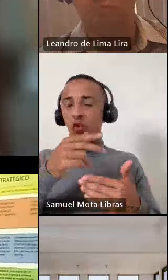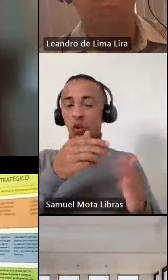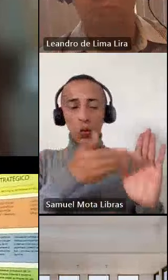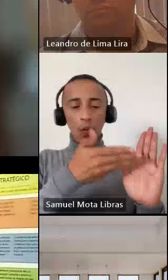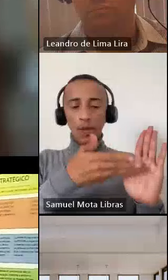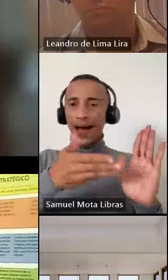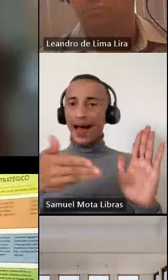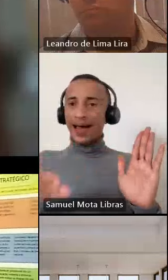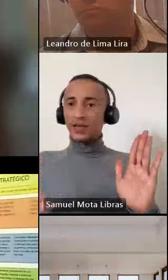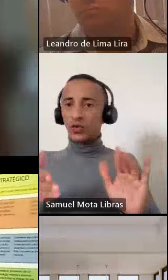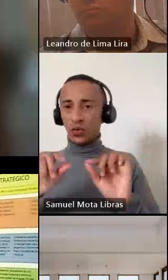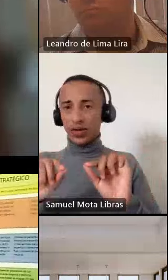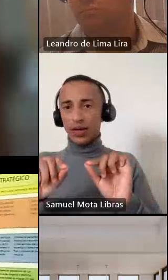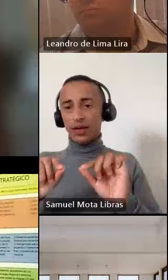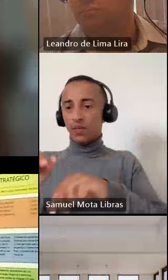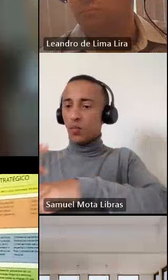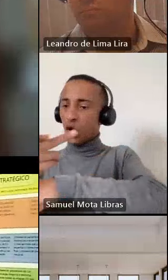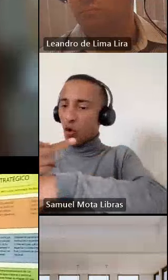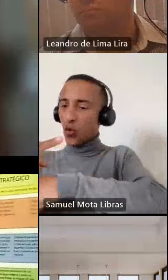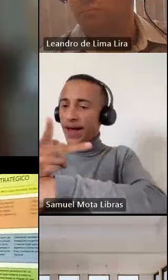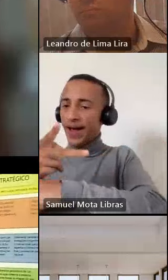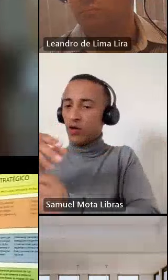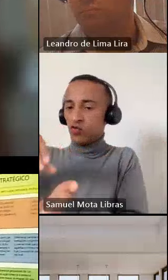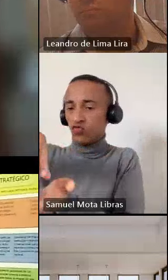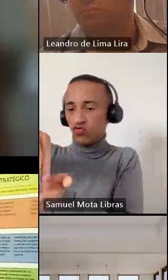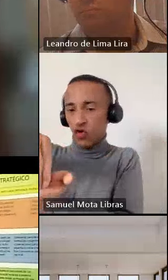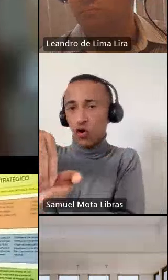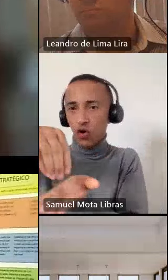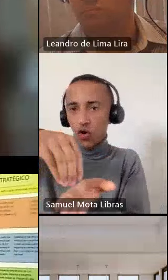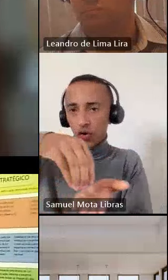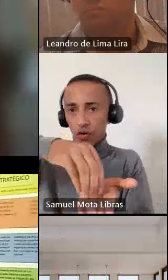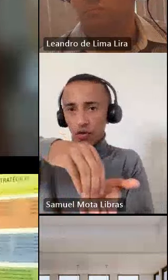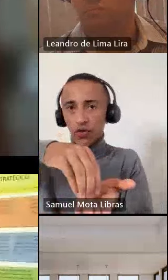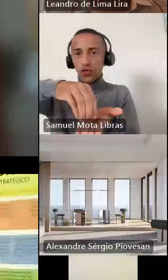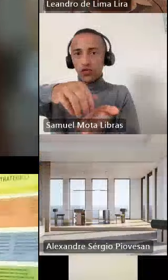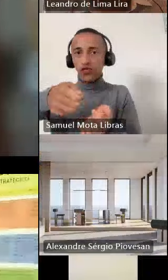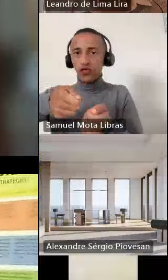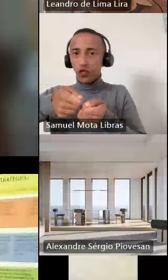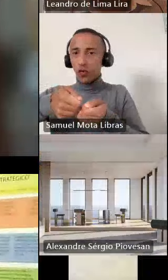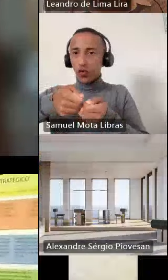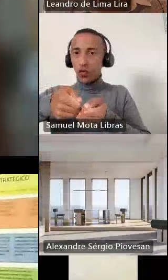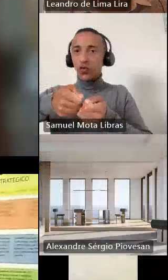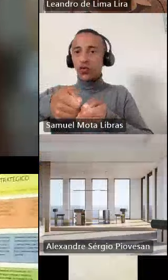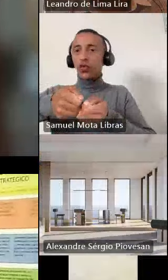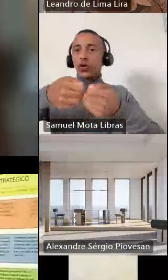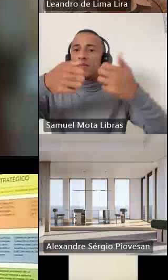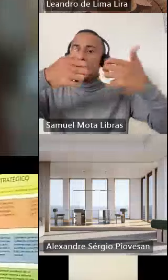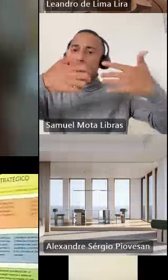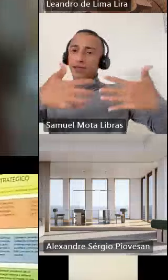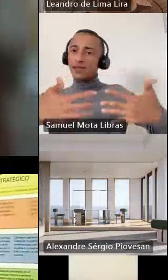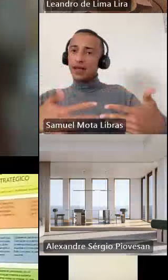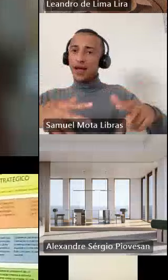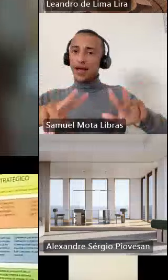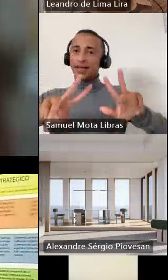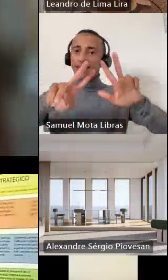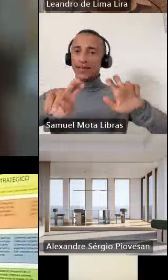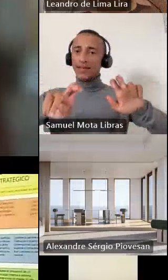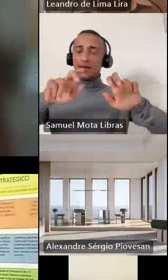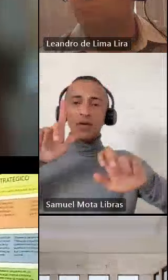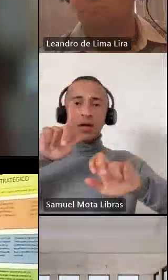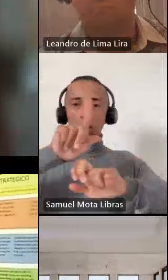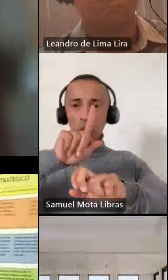né de uma forma preventiva para para explicar esse contexto E aí para partir paraa adoção de